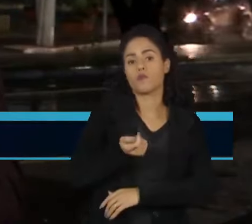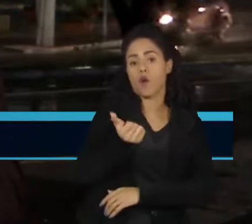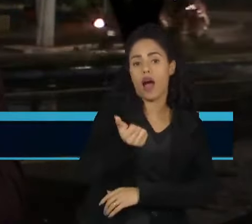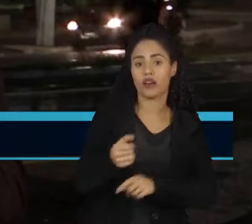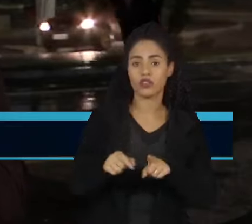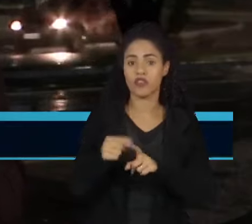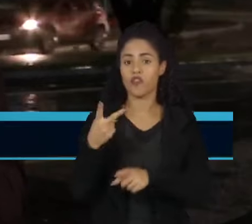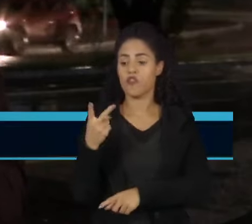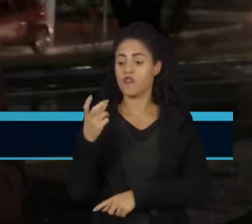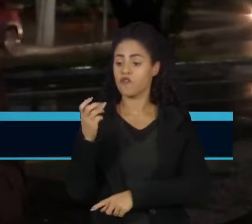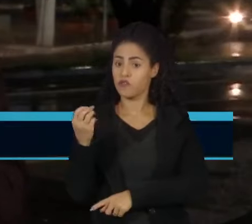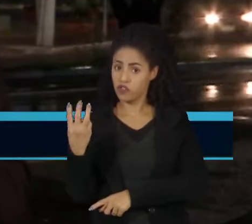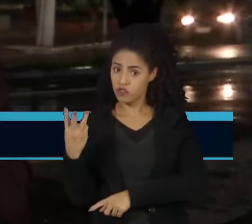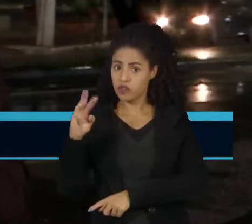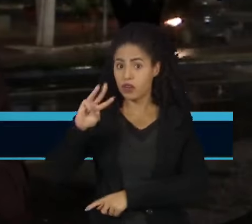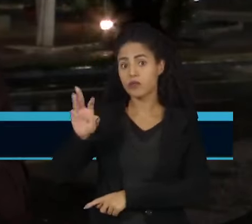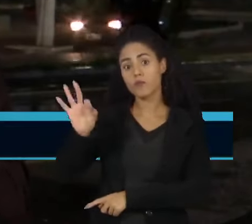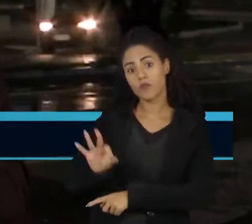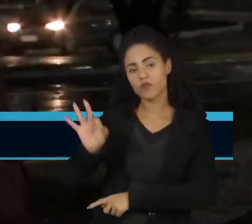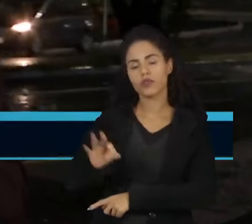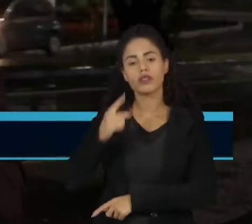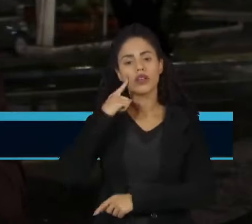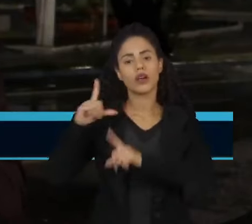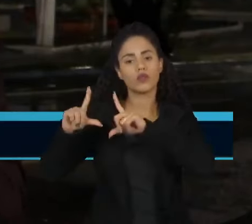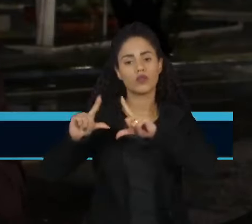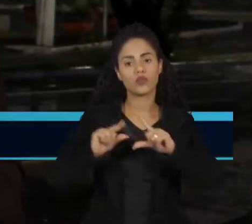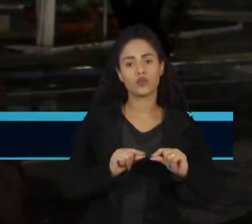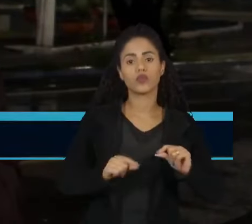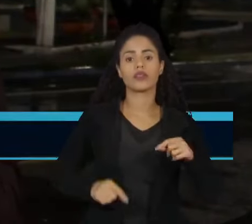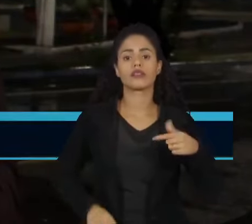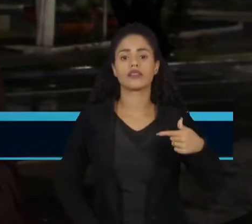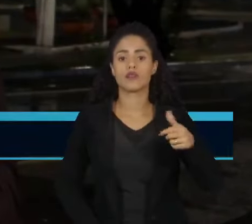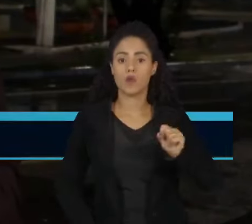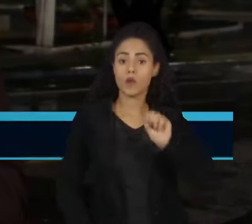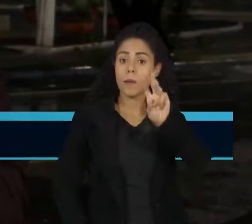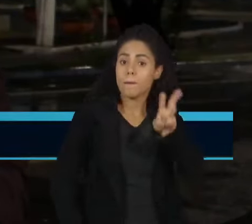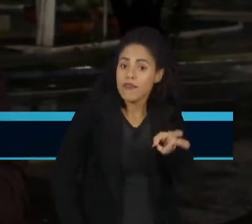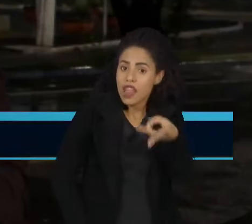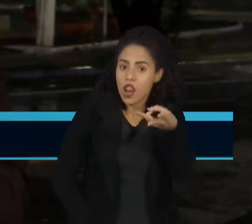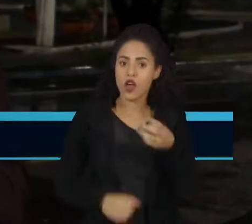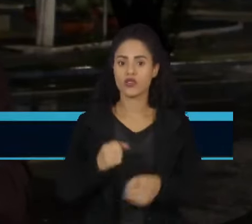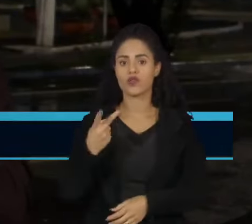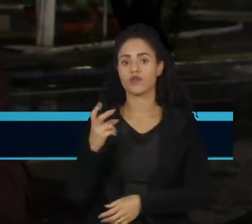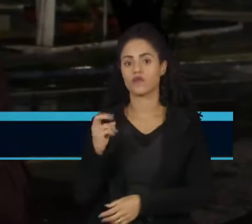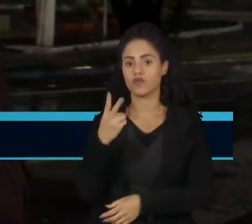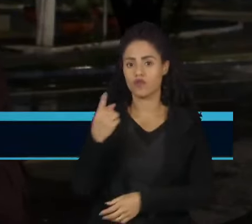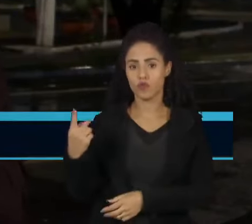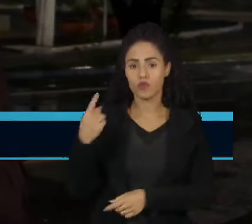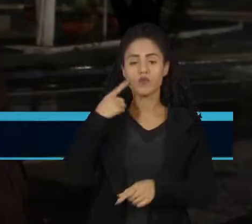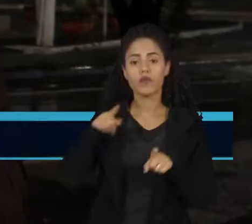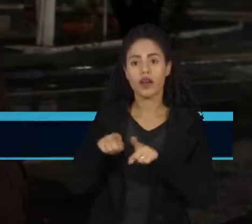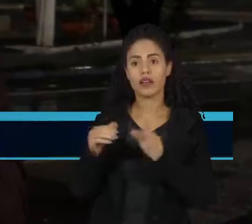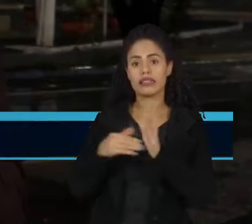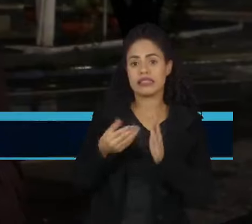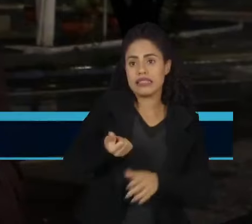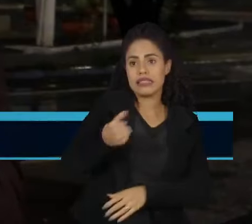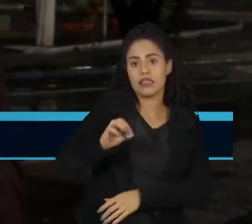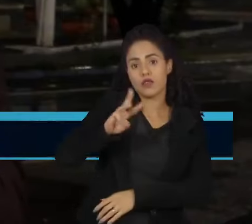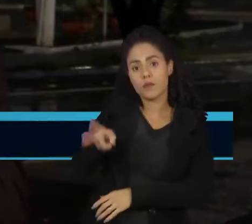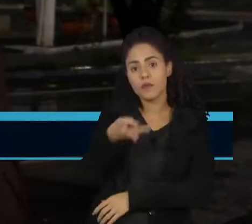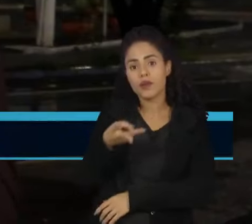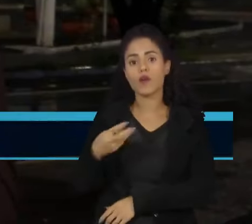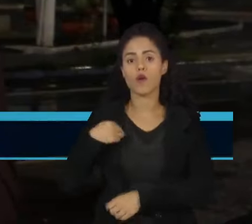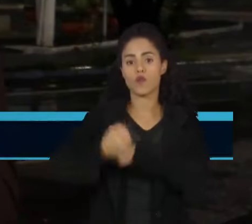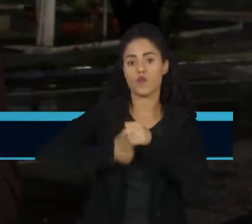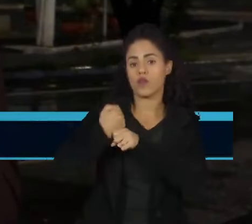quase 23%. A redução foi de 78 milhões em 2021 para 60 milhões no ano